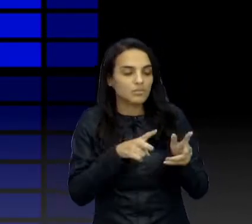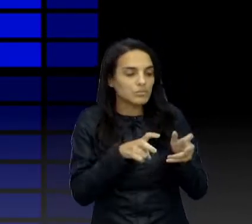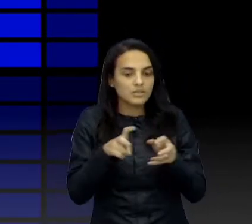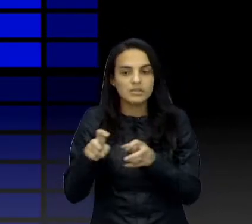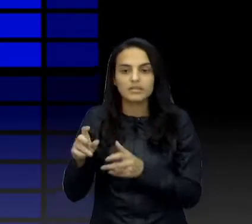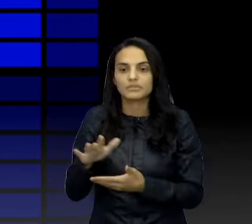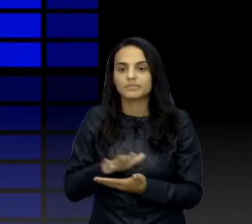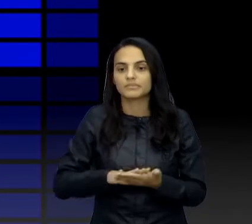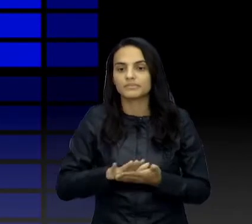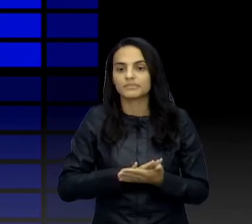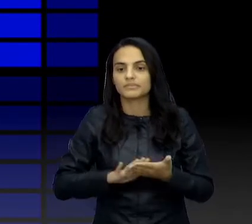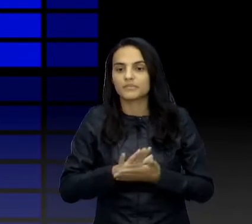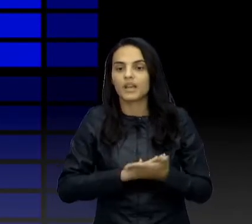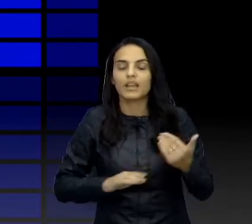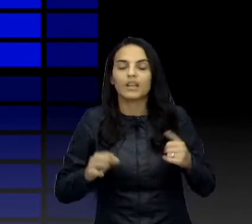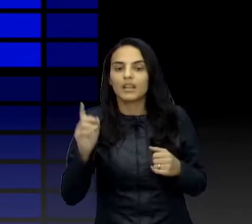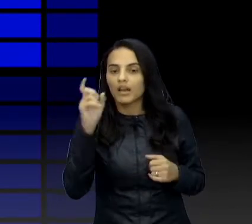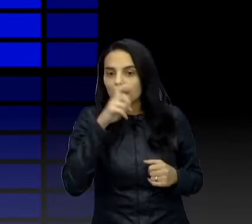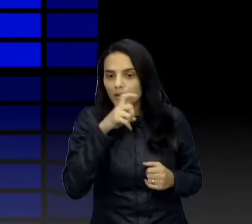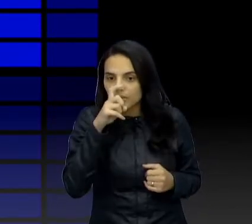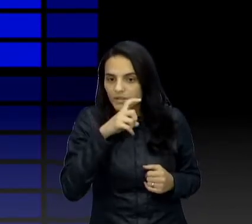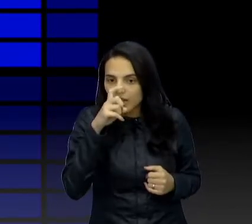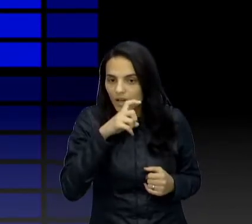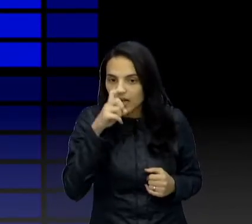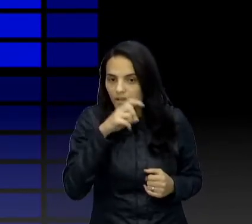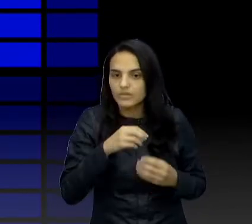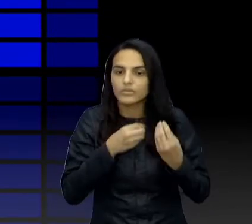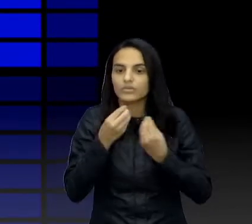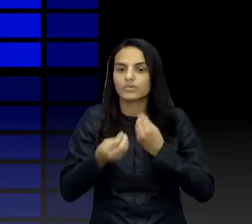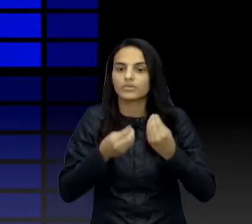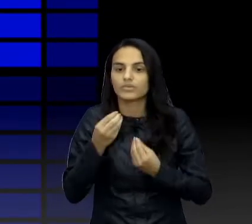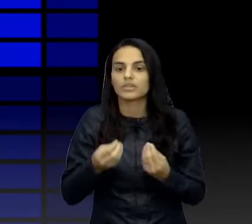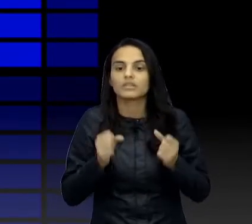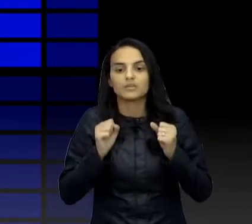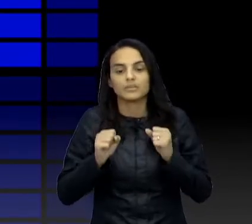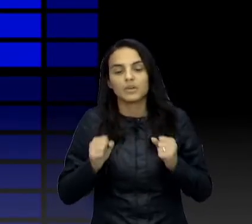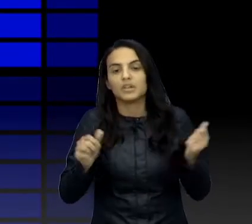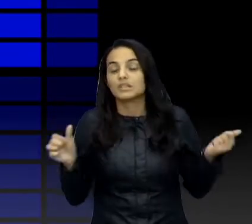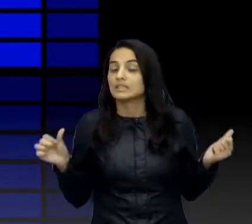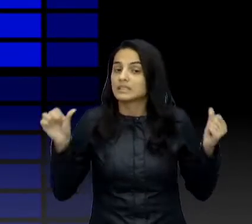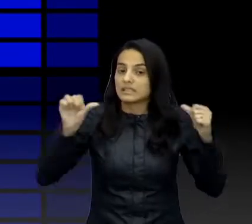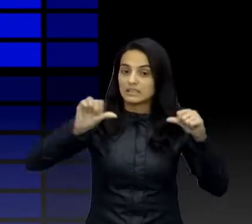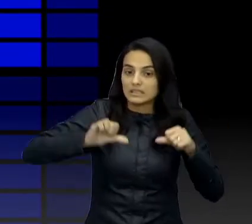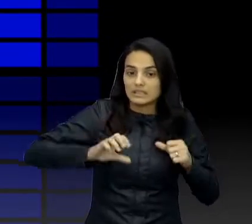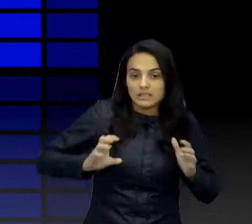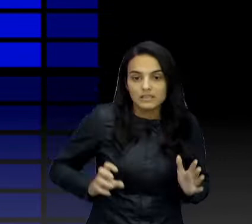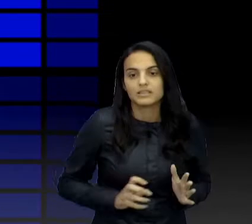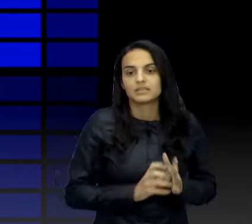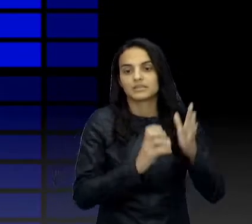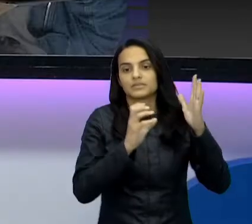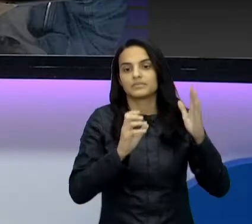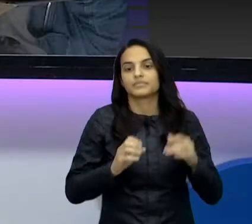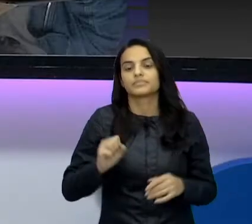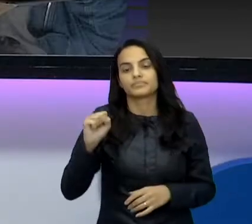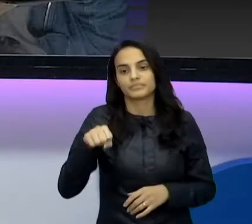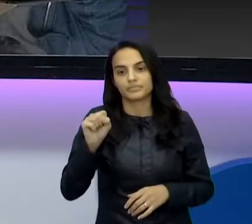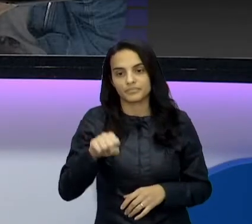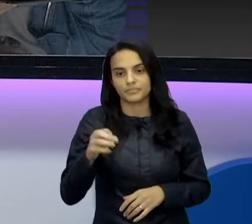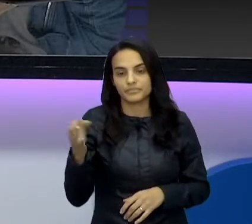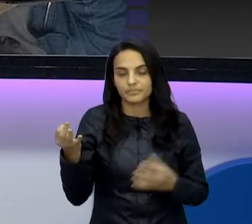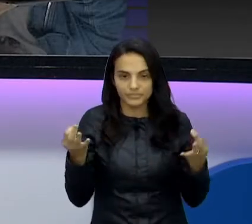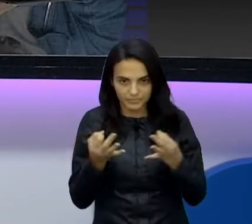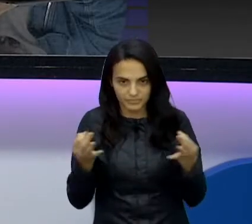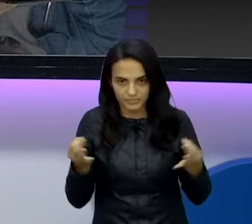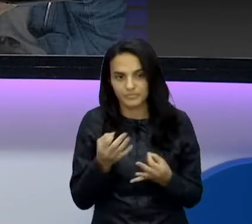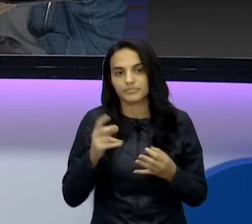o alcance da maldade ou do quanto aquilo fere a quem ouve. Sim, perfeito. E ele